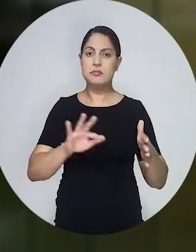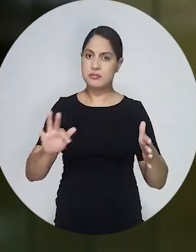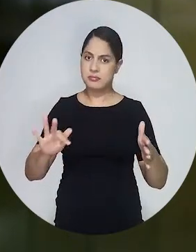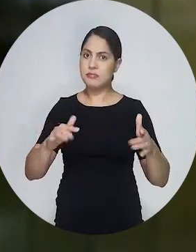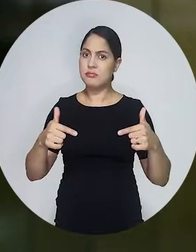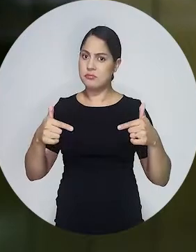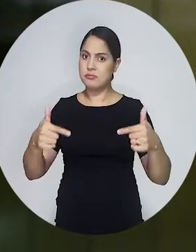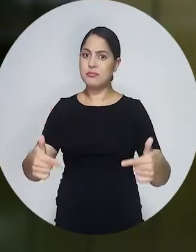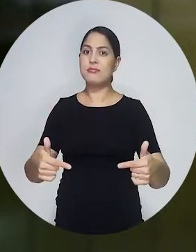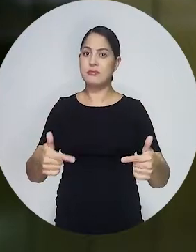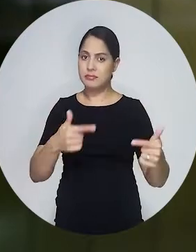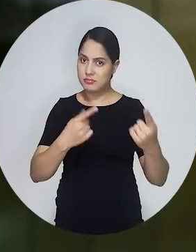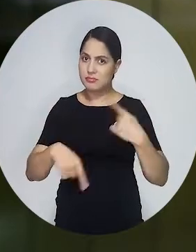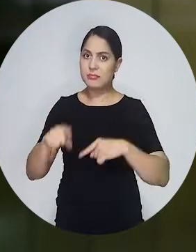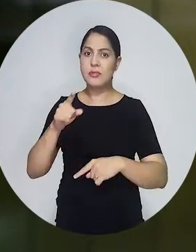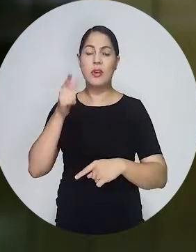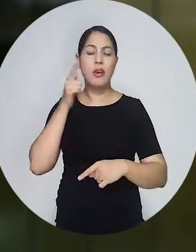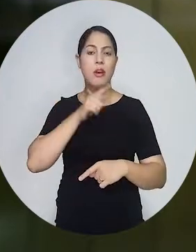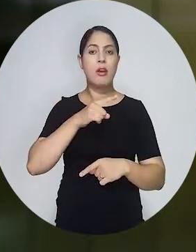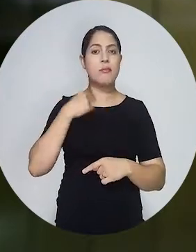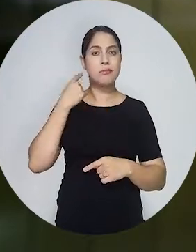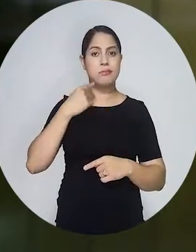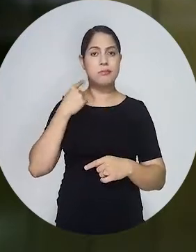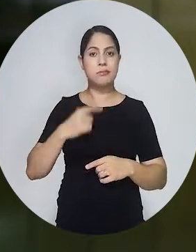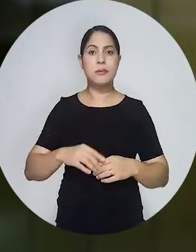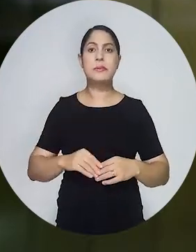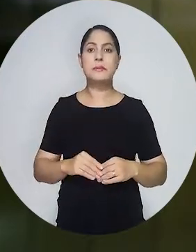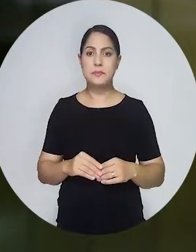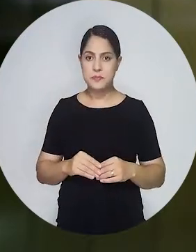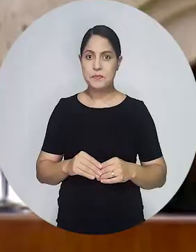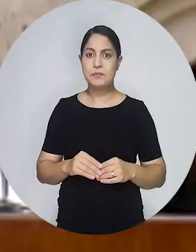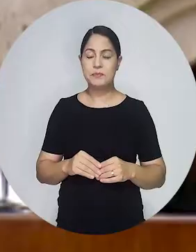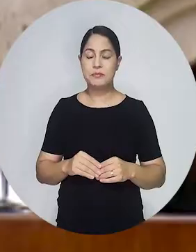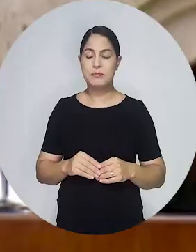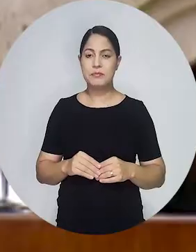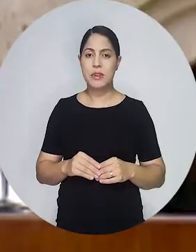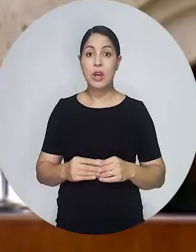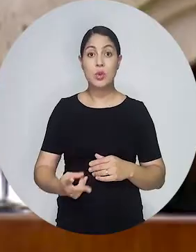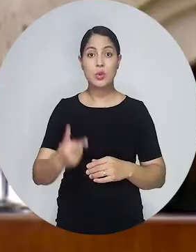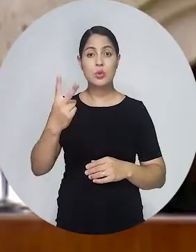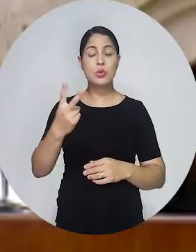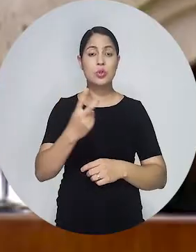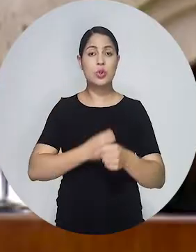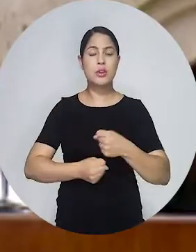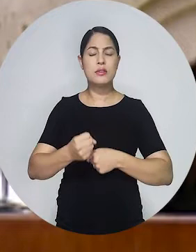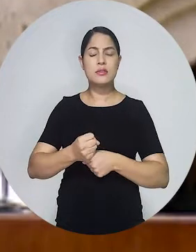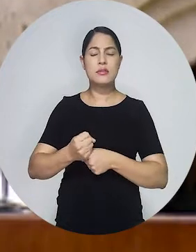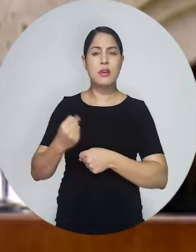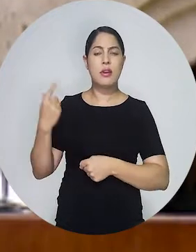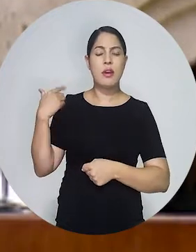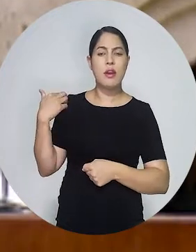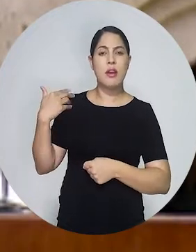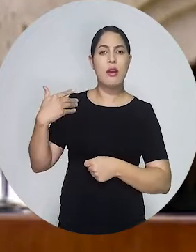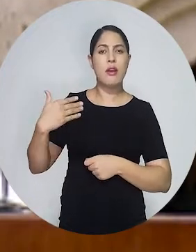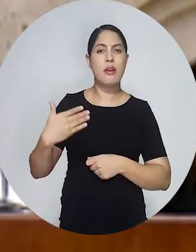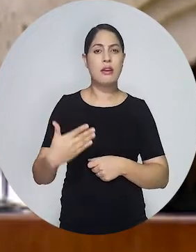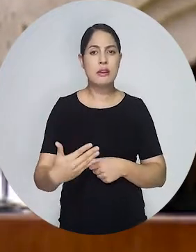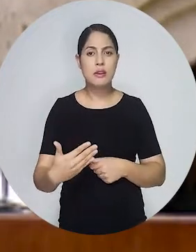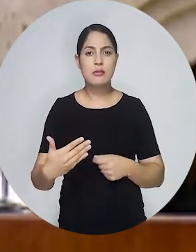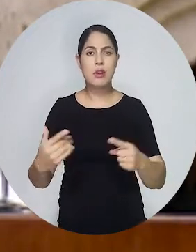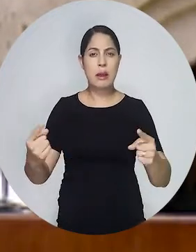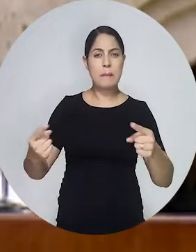Corte e destacou os avanços alcançados para a advocacia. Nos 2 últimos anos, a Corte e